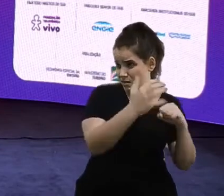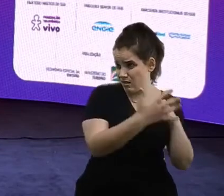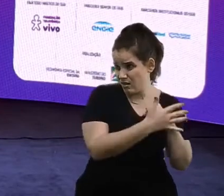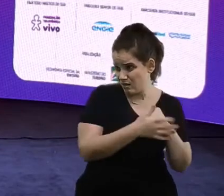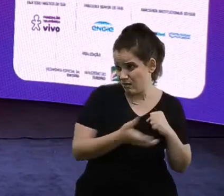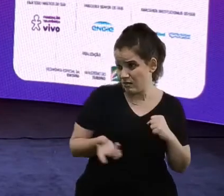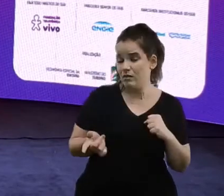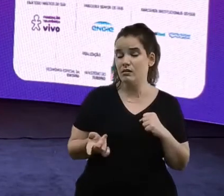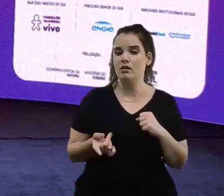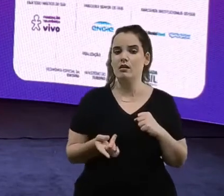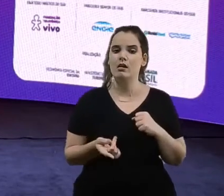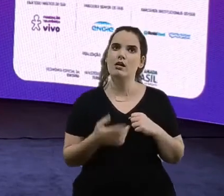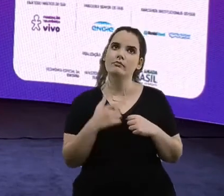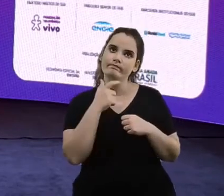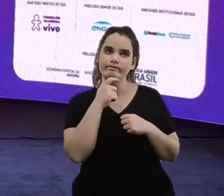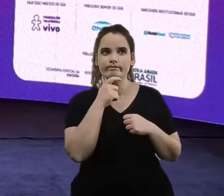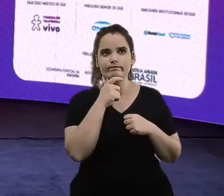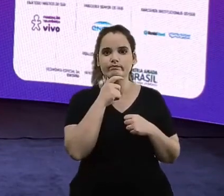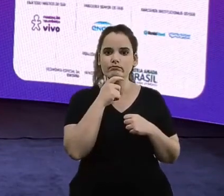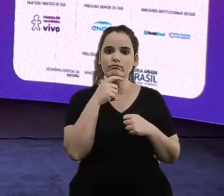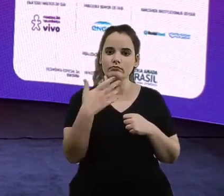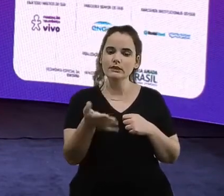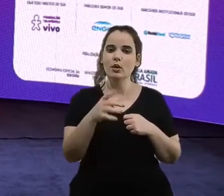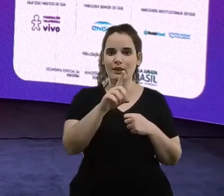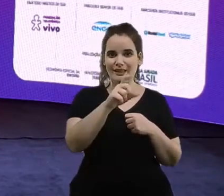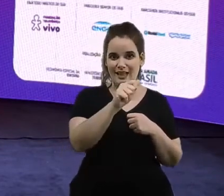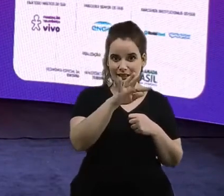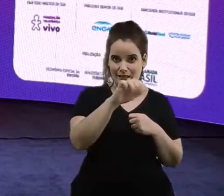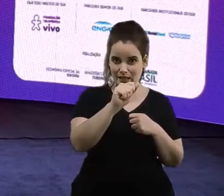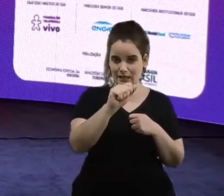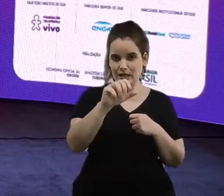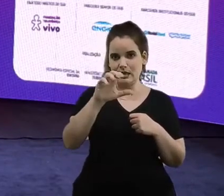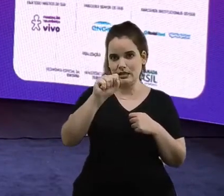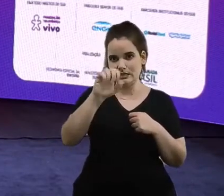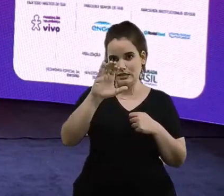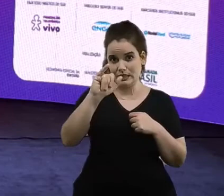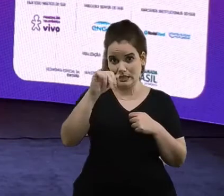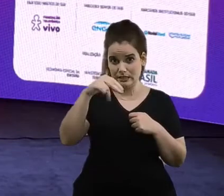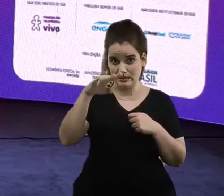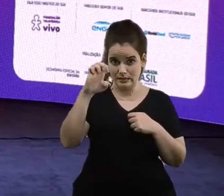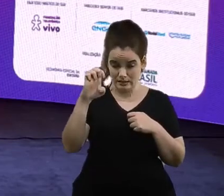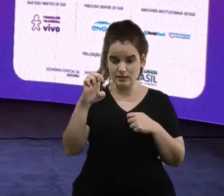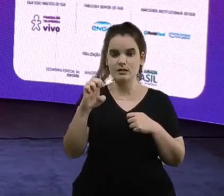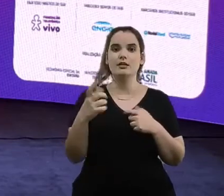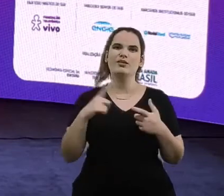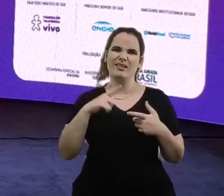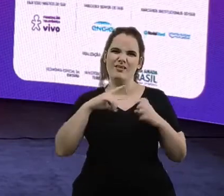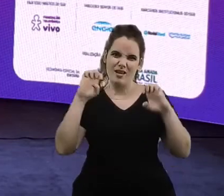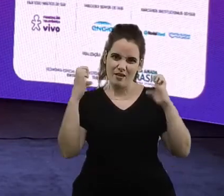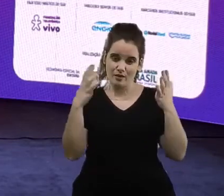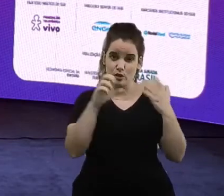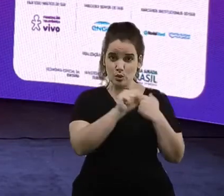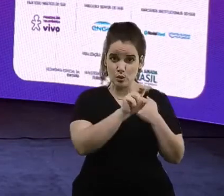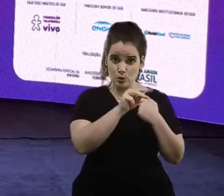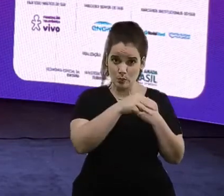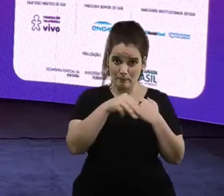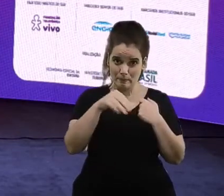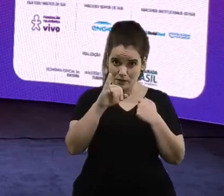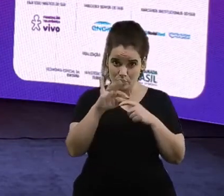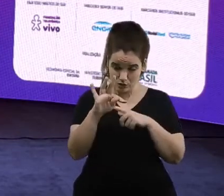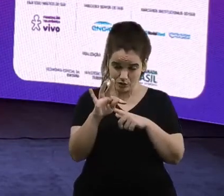Sim, no âmbito da Data Science for Social Good Portugal, o nosso âmbito foi mais na recolha de dados e depois